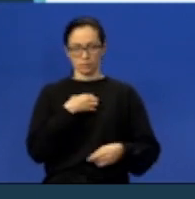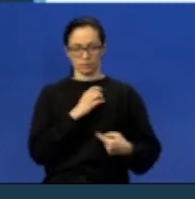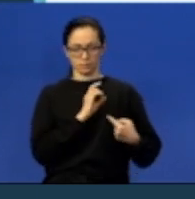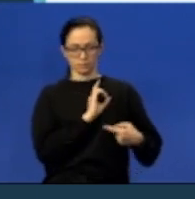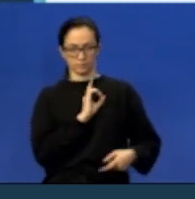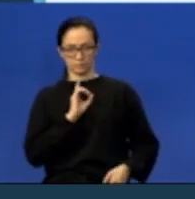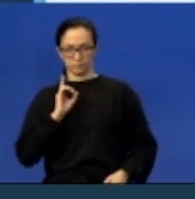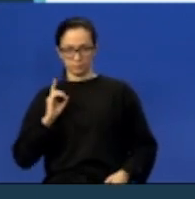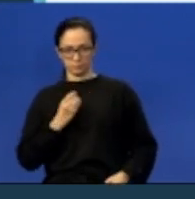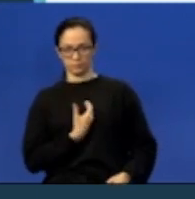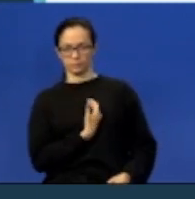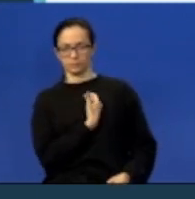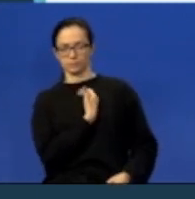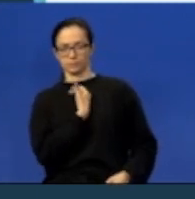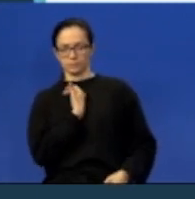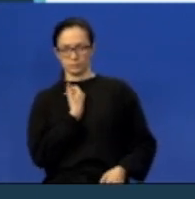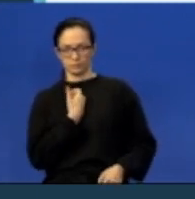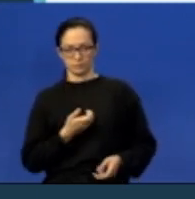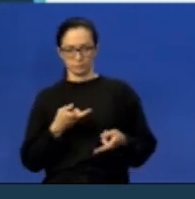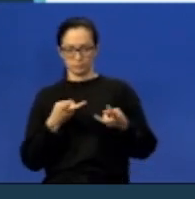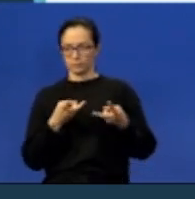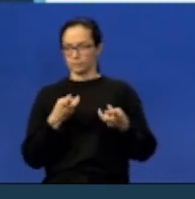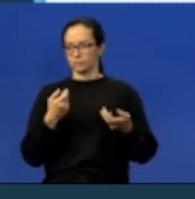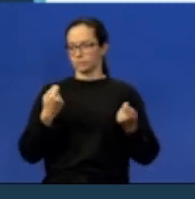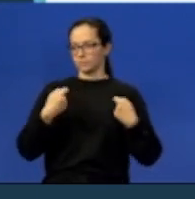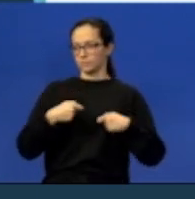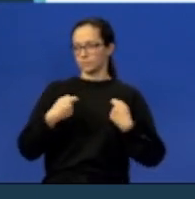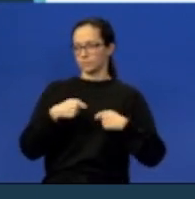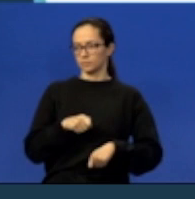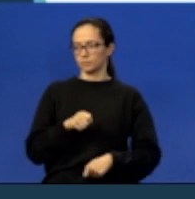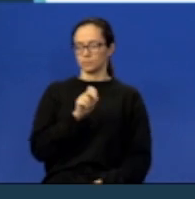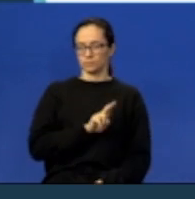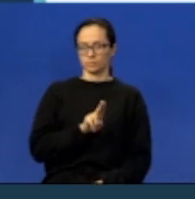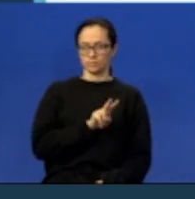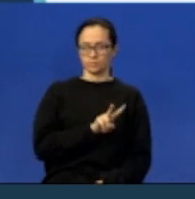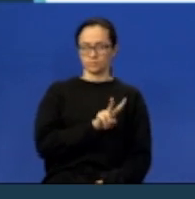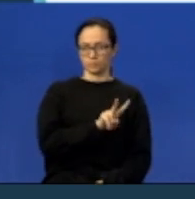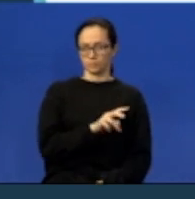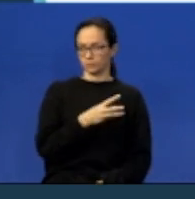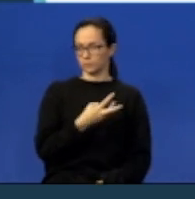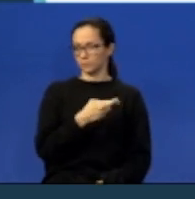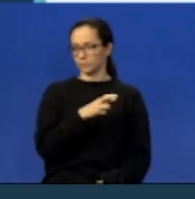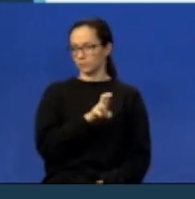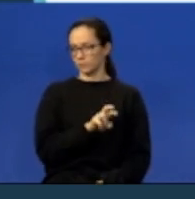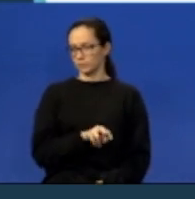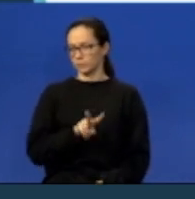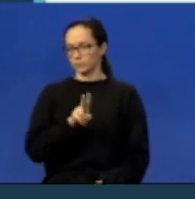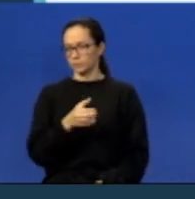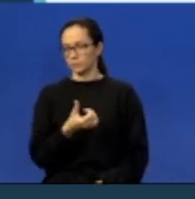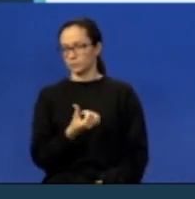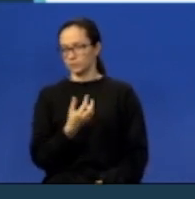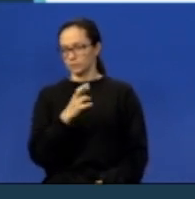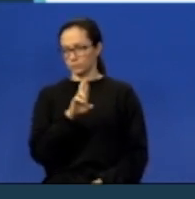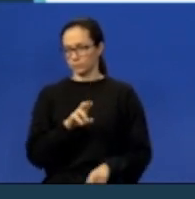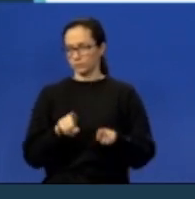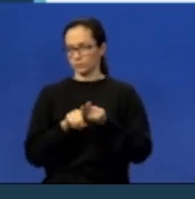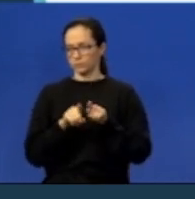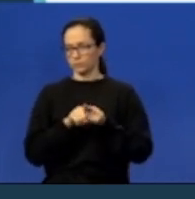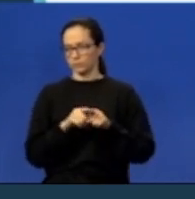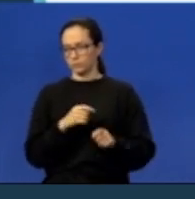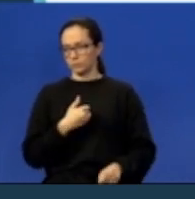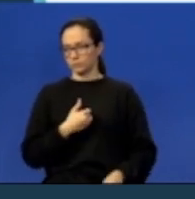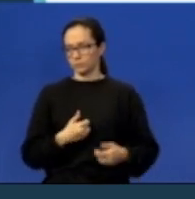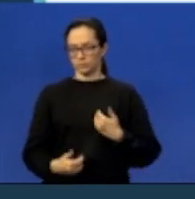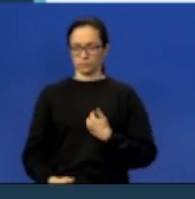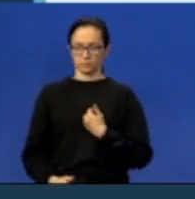seriam as derivações V3R e a derivação V6R, e a parede também posterior